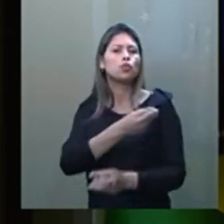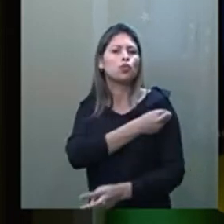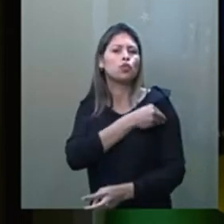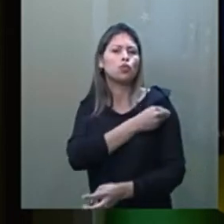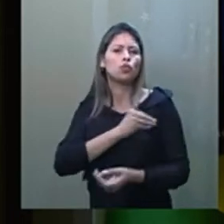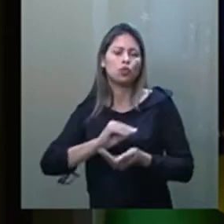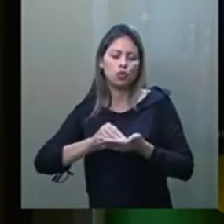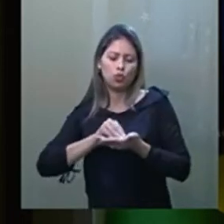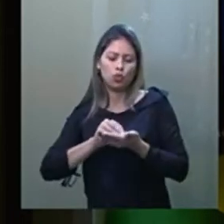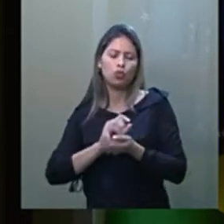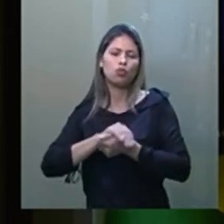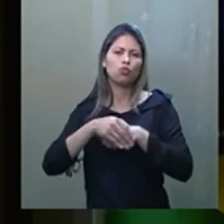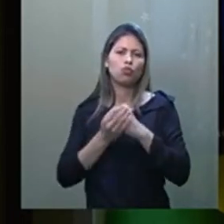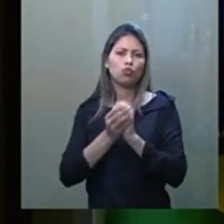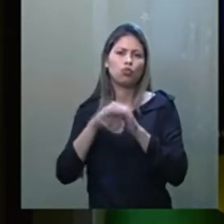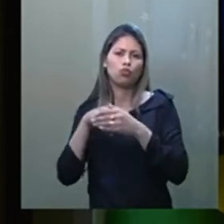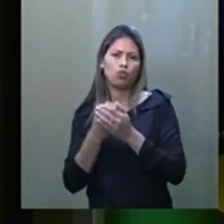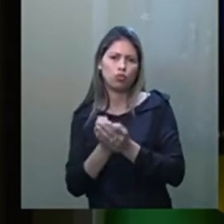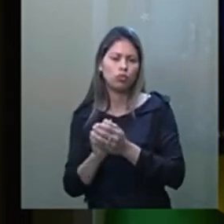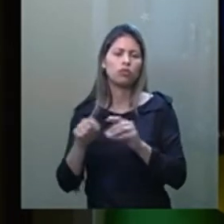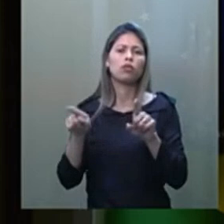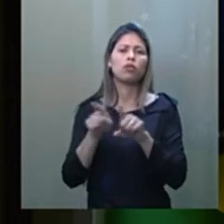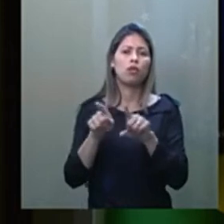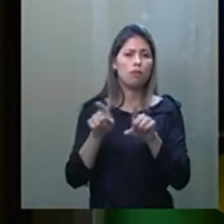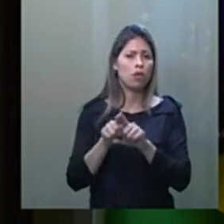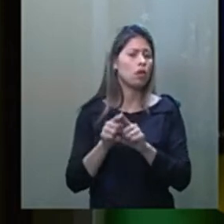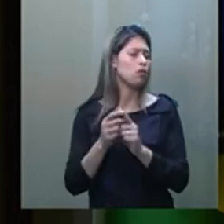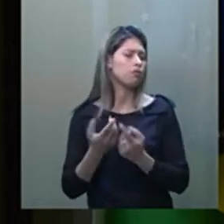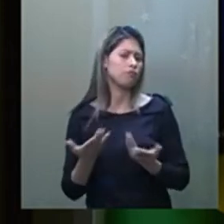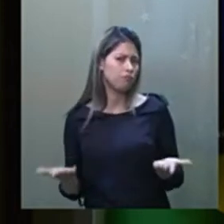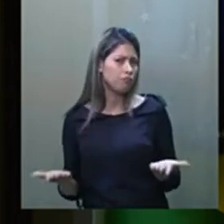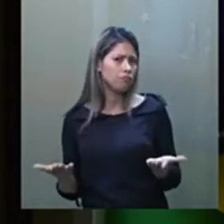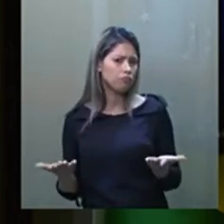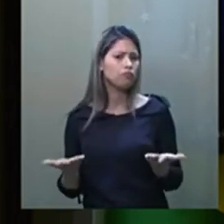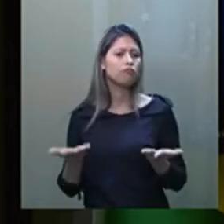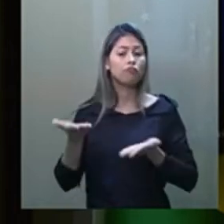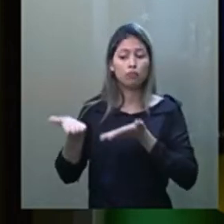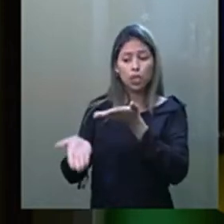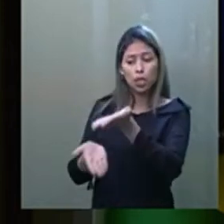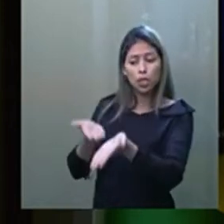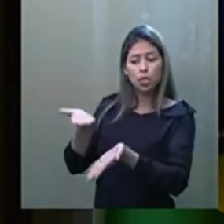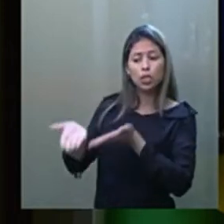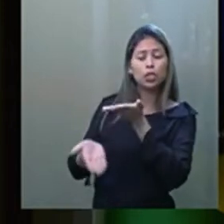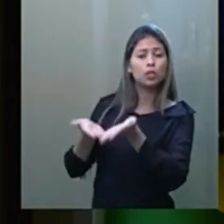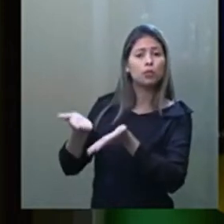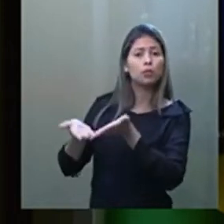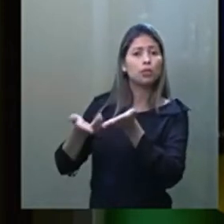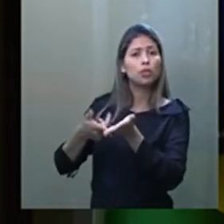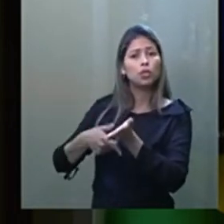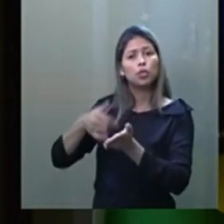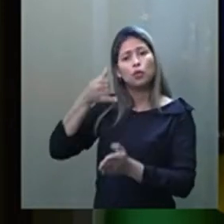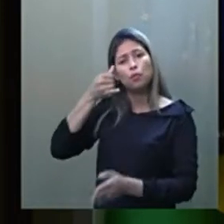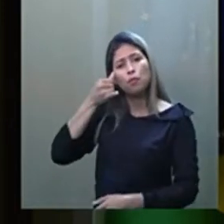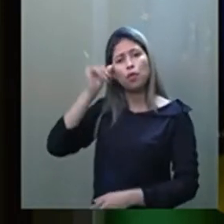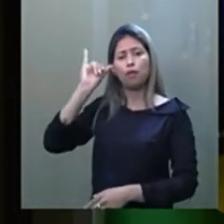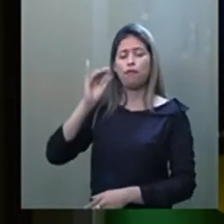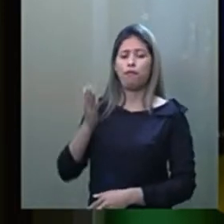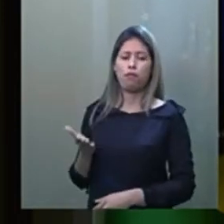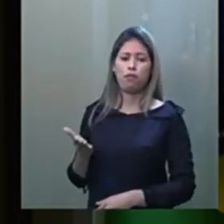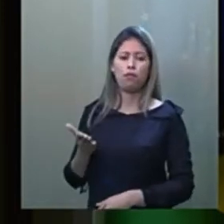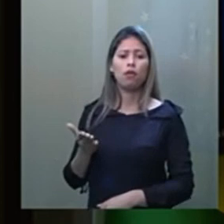mãos e também, por que não, tratamento preventivo, imediato,